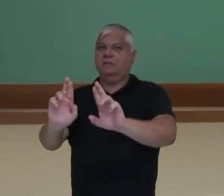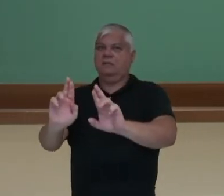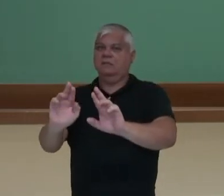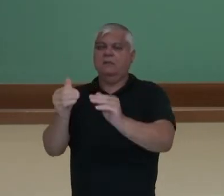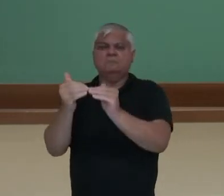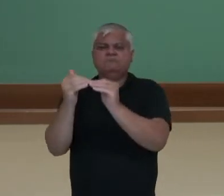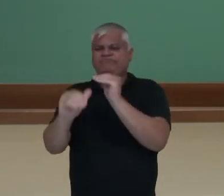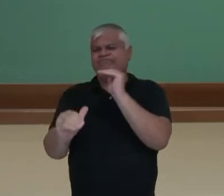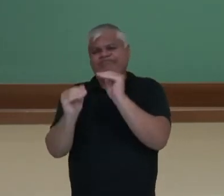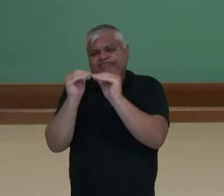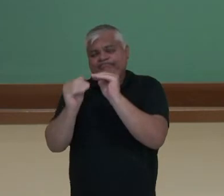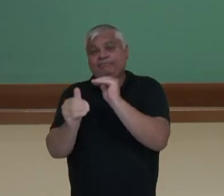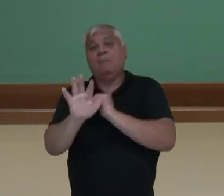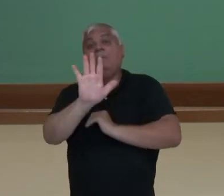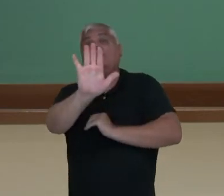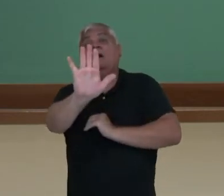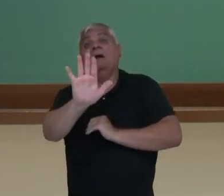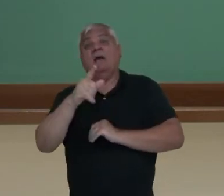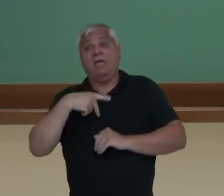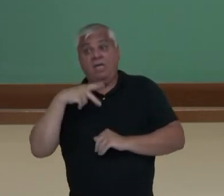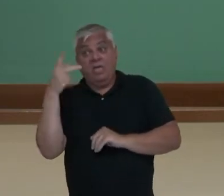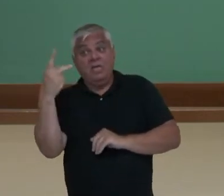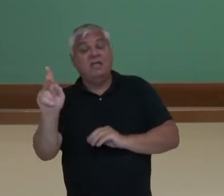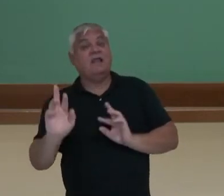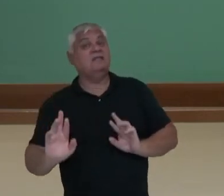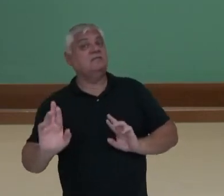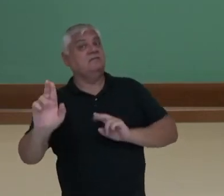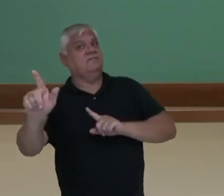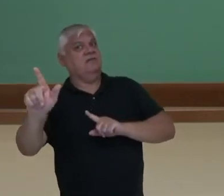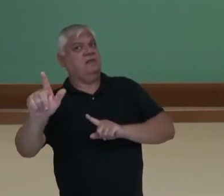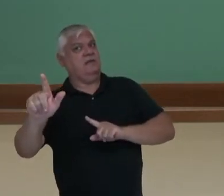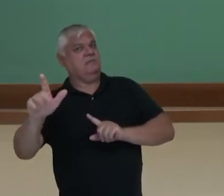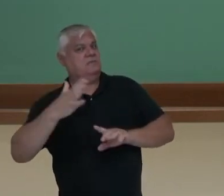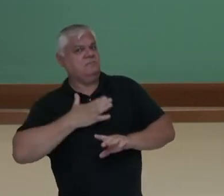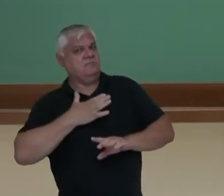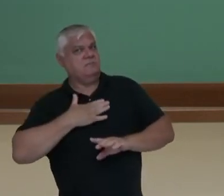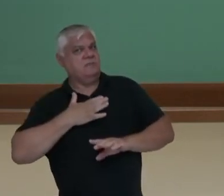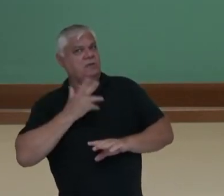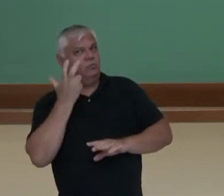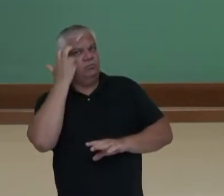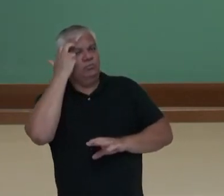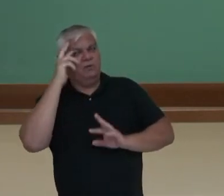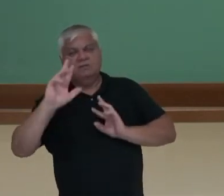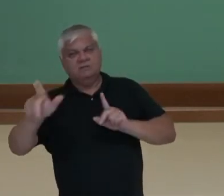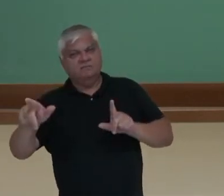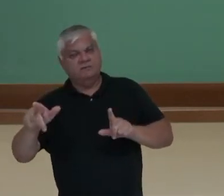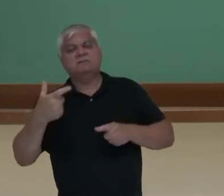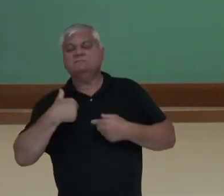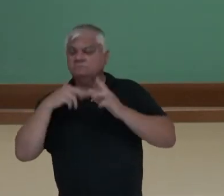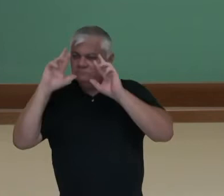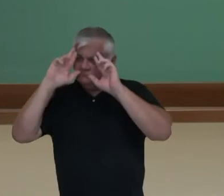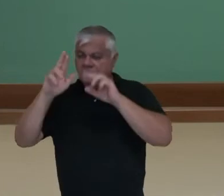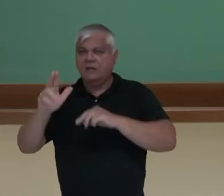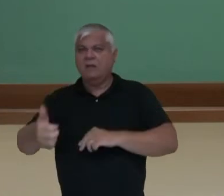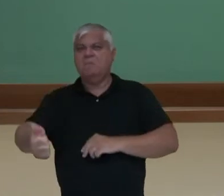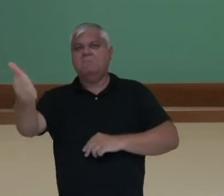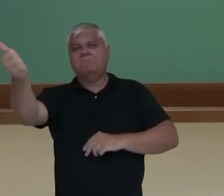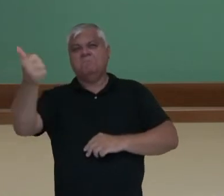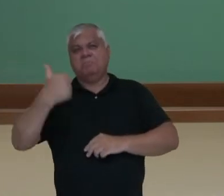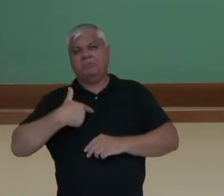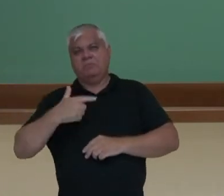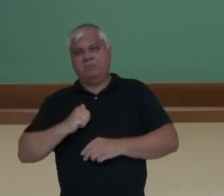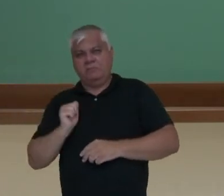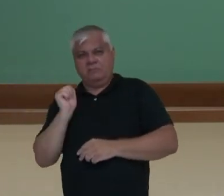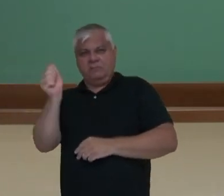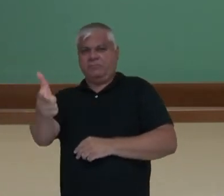com essa cultura, mas o fato dela ser diferente da nossa não faz dela uma cultura maior ou menor,